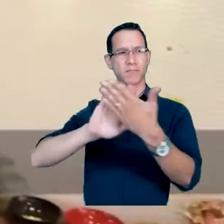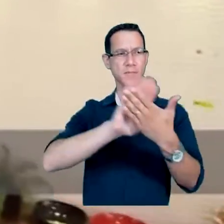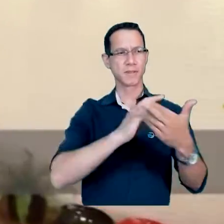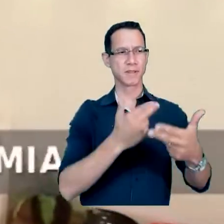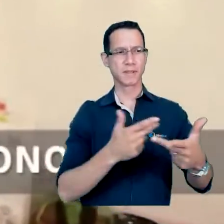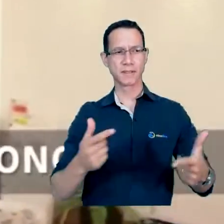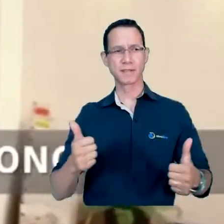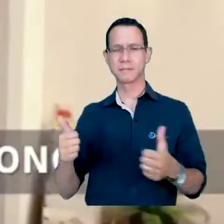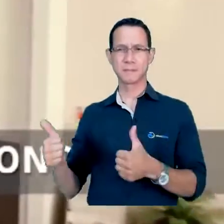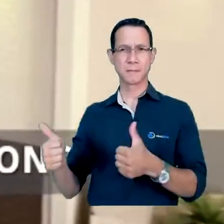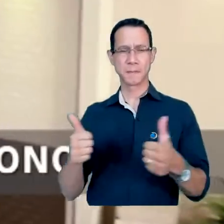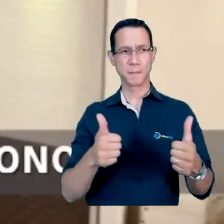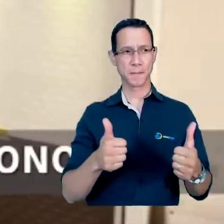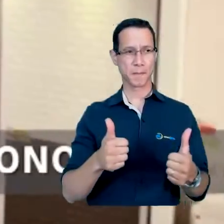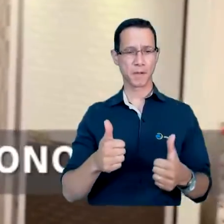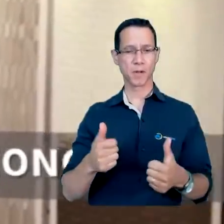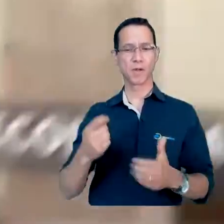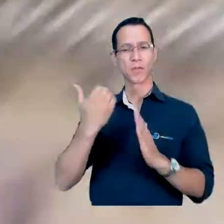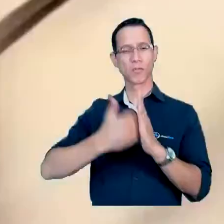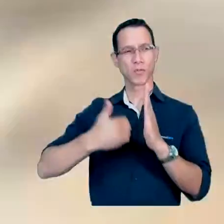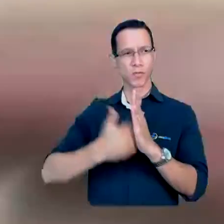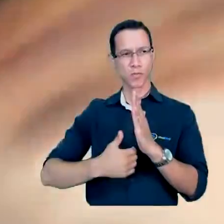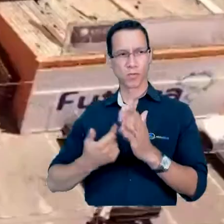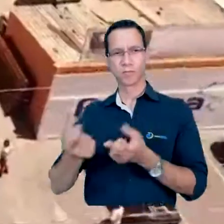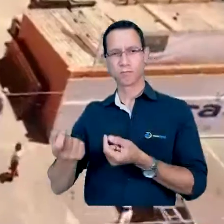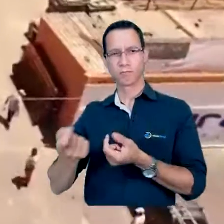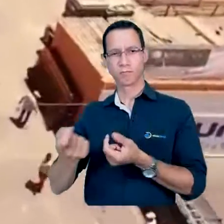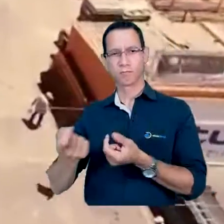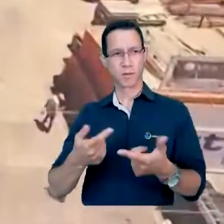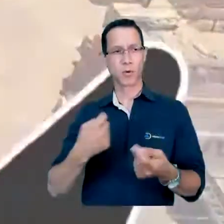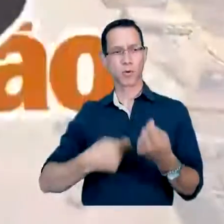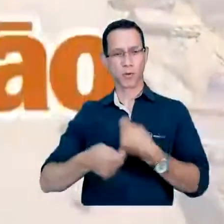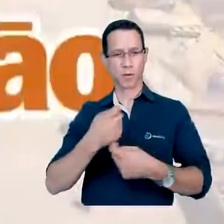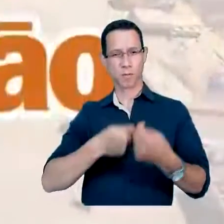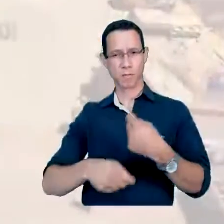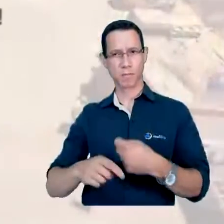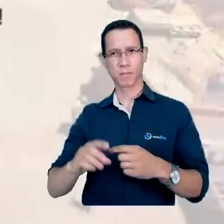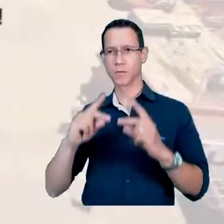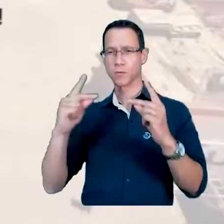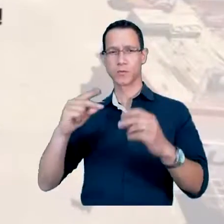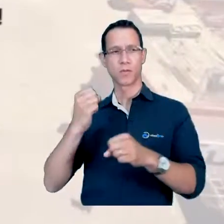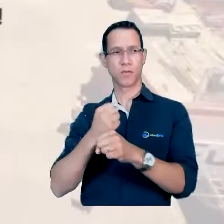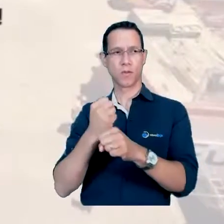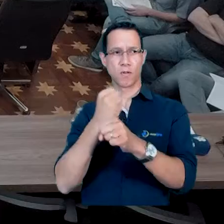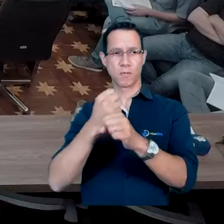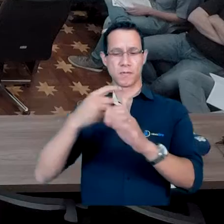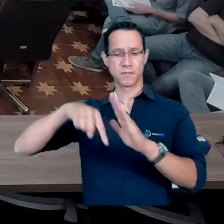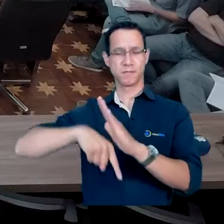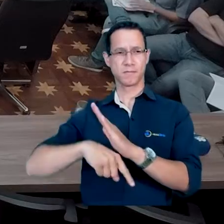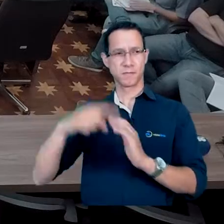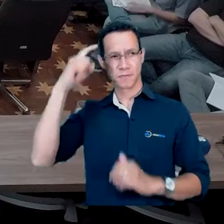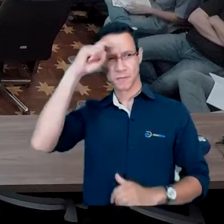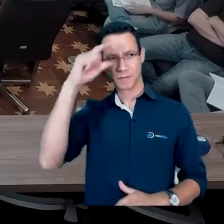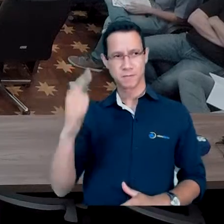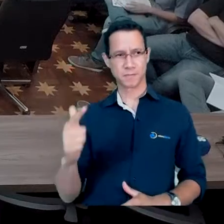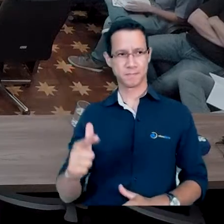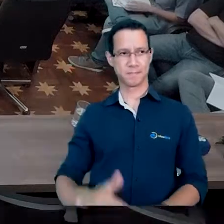entrega mais rápida de Bauru. Bazar da Construção, tudo para a sua obra, sem complicação.